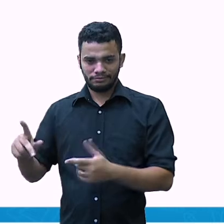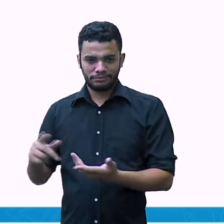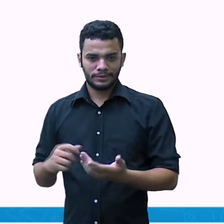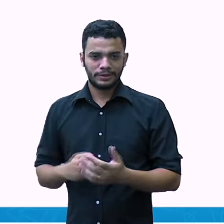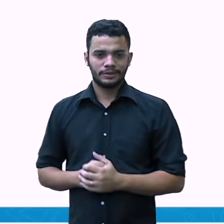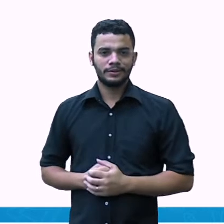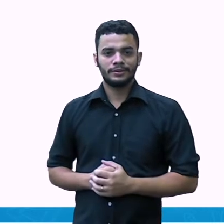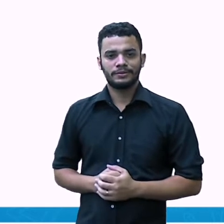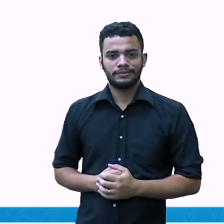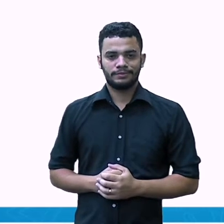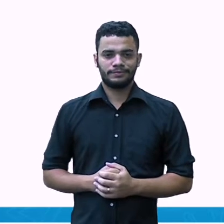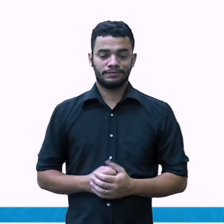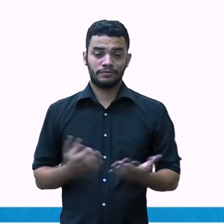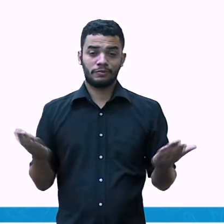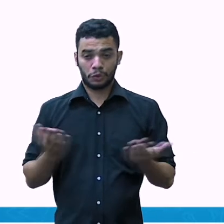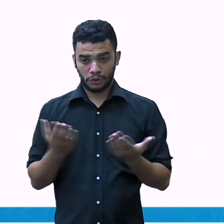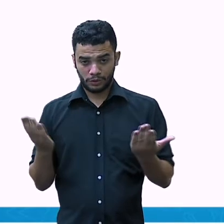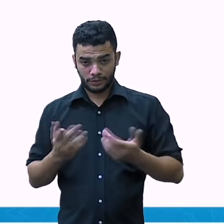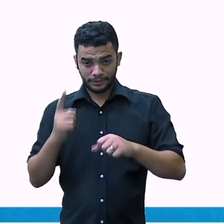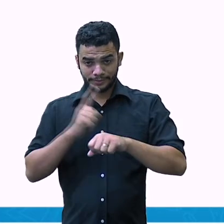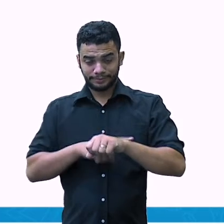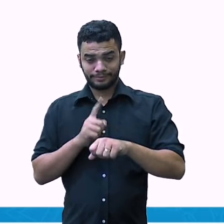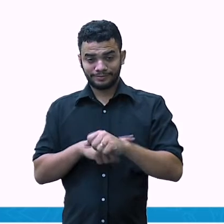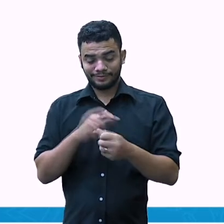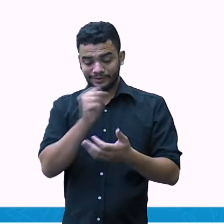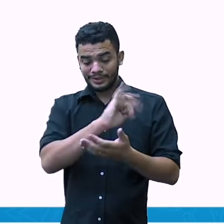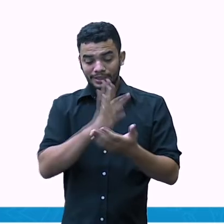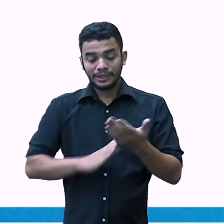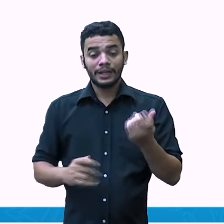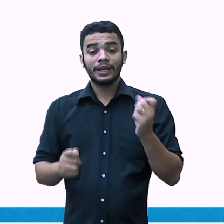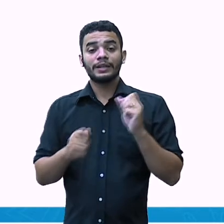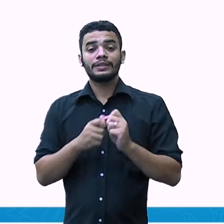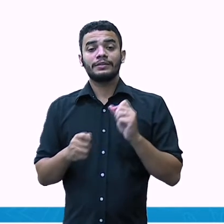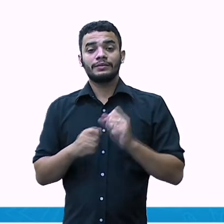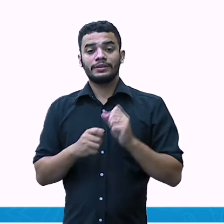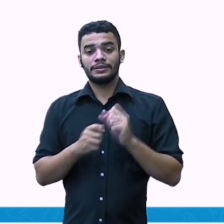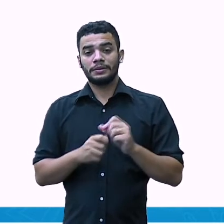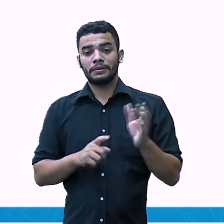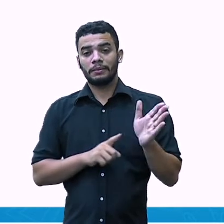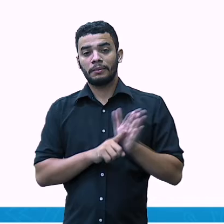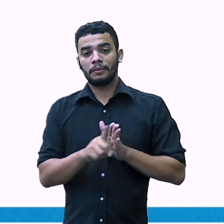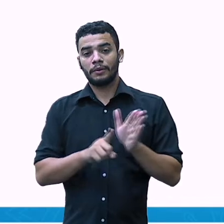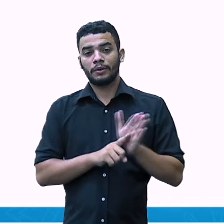isso chegamos às nossas atividades. Número 1.